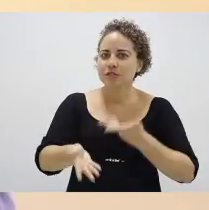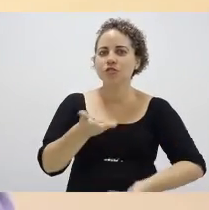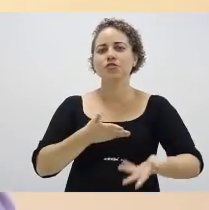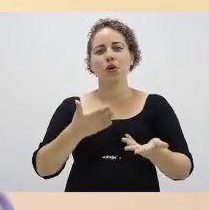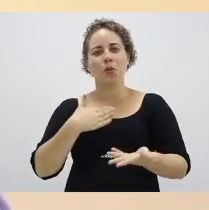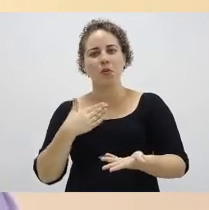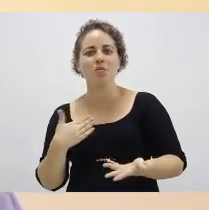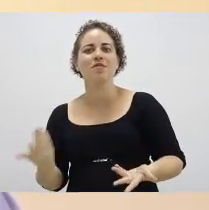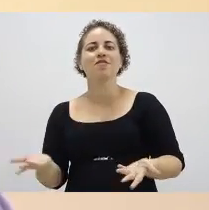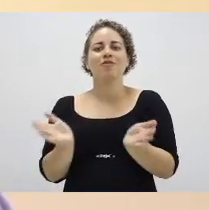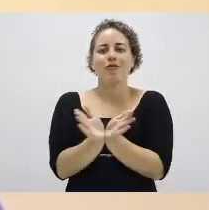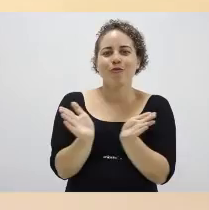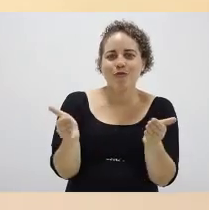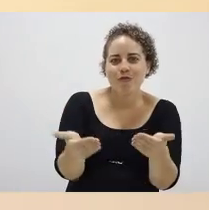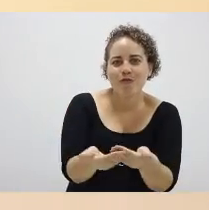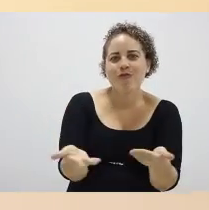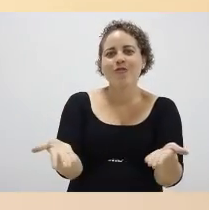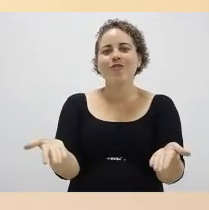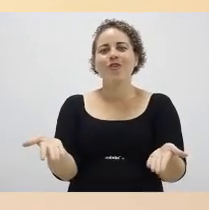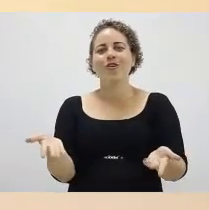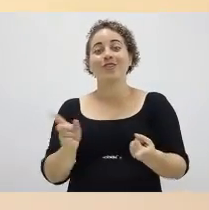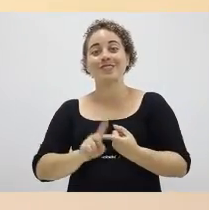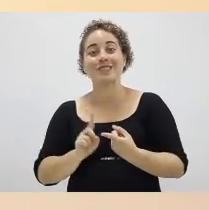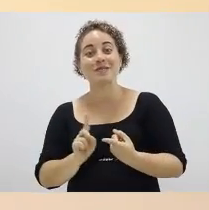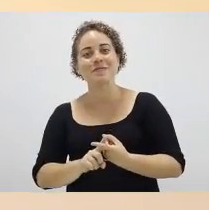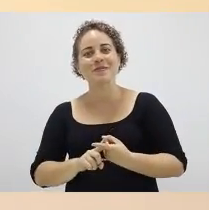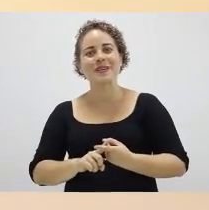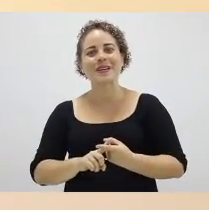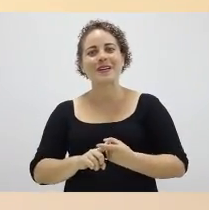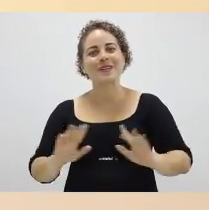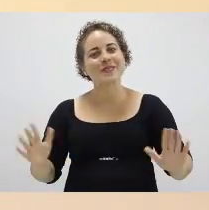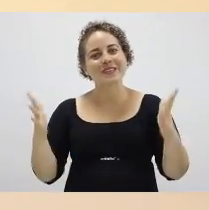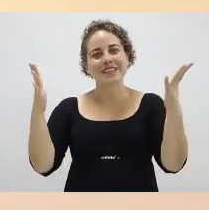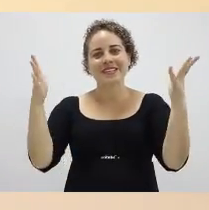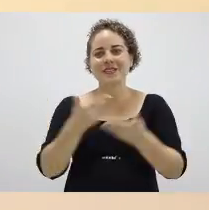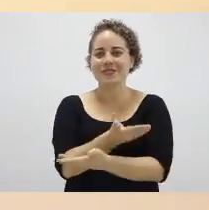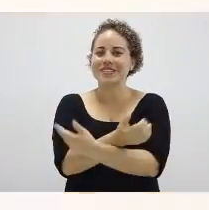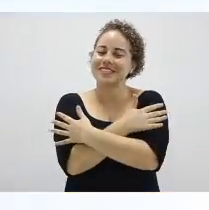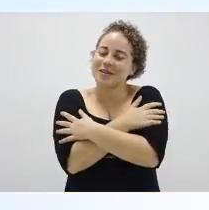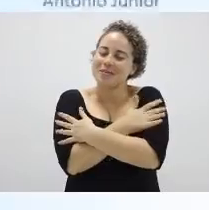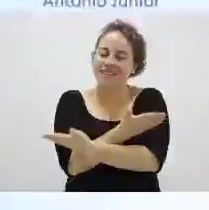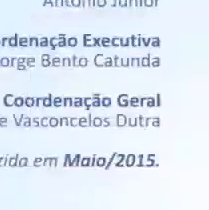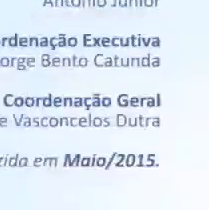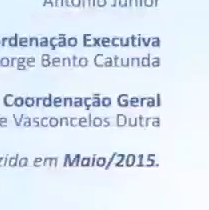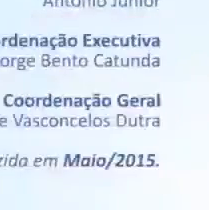com os chats, nos fóruns. Um sucesso e um grande abraço a todos.